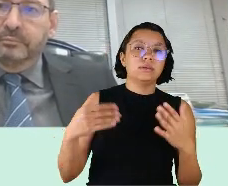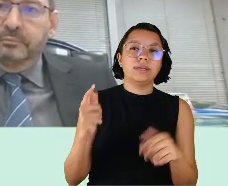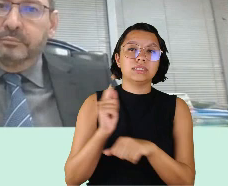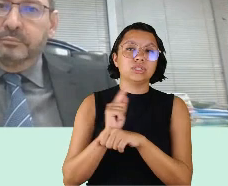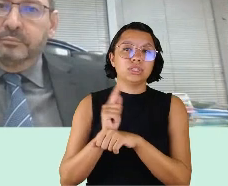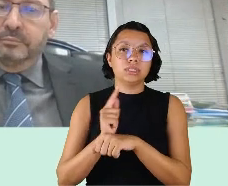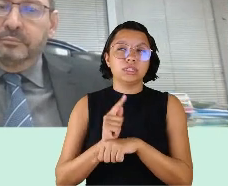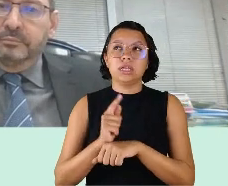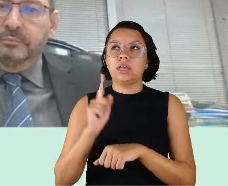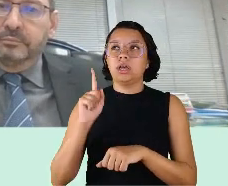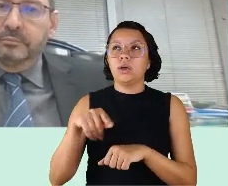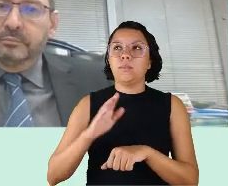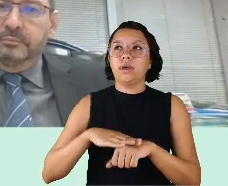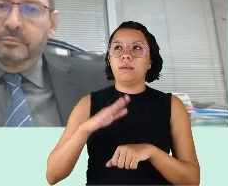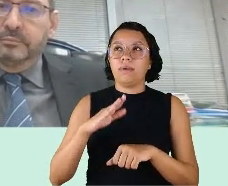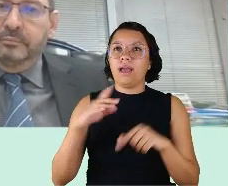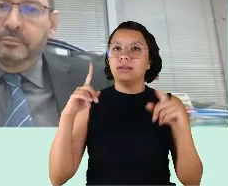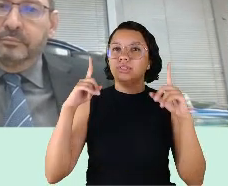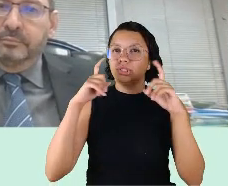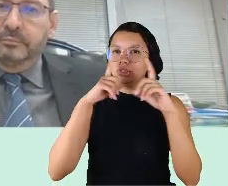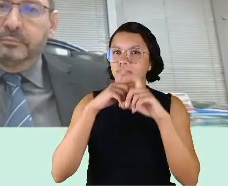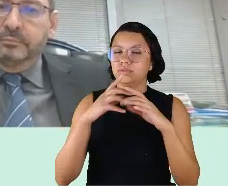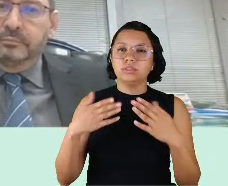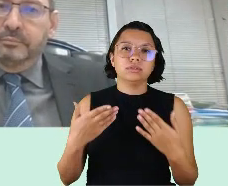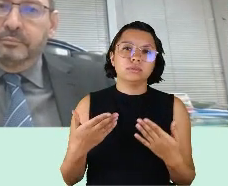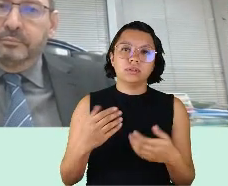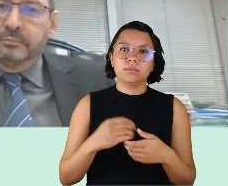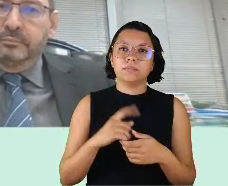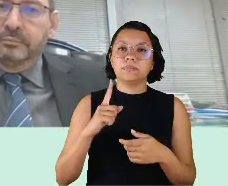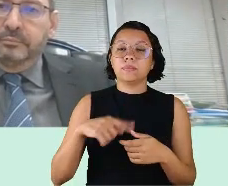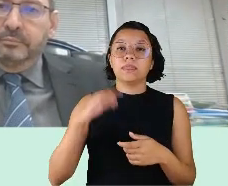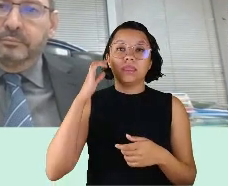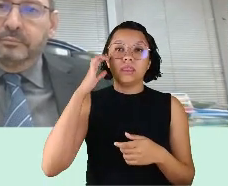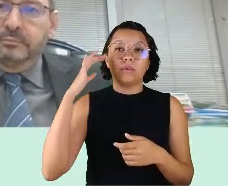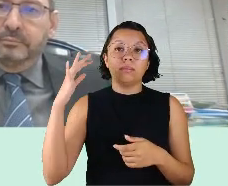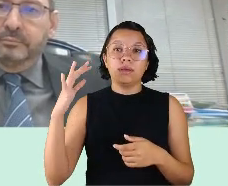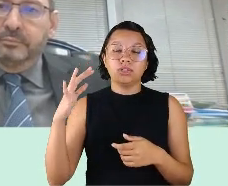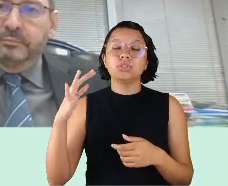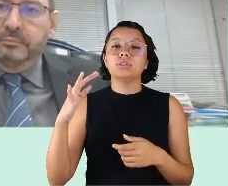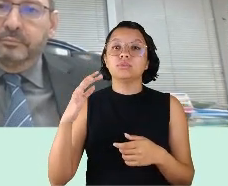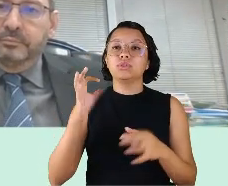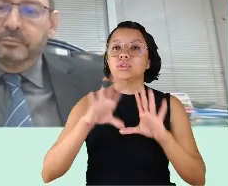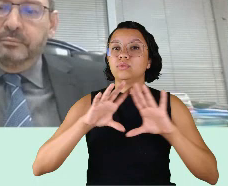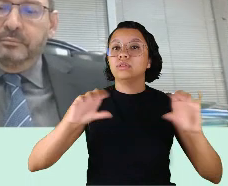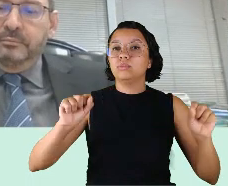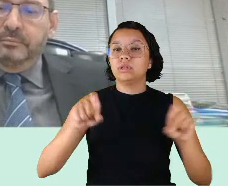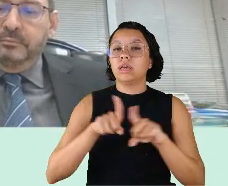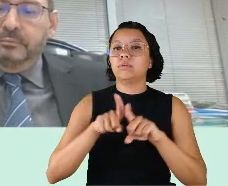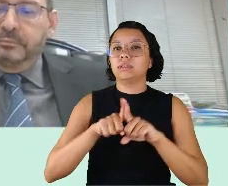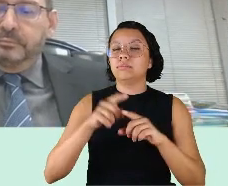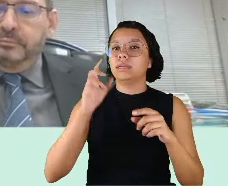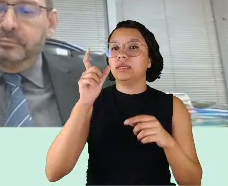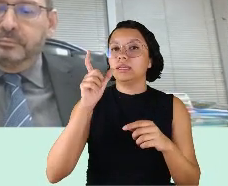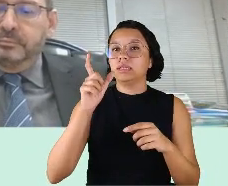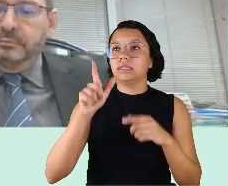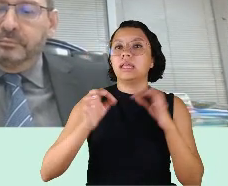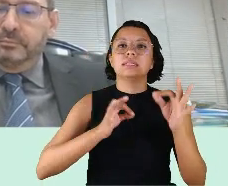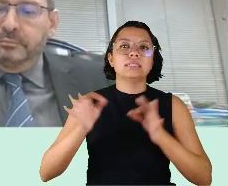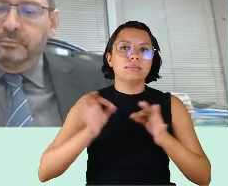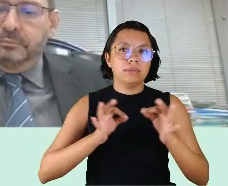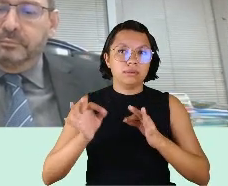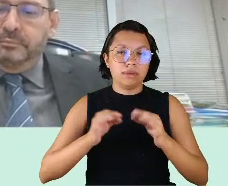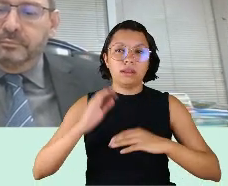essa gestão é um pouco mais complexa, né? Então, eu imagino que o tribunal também esteja